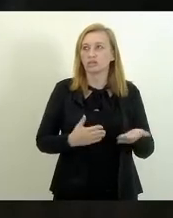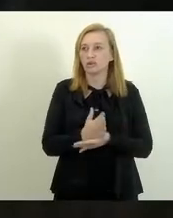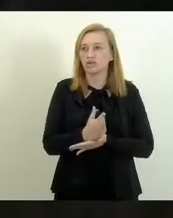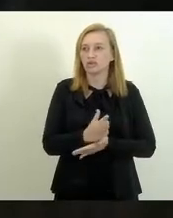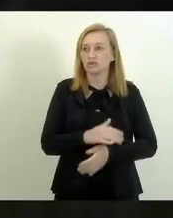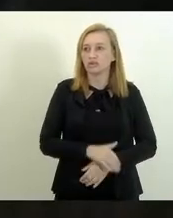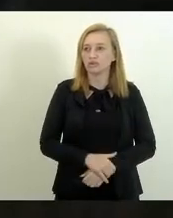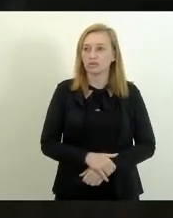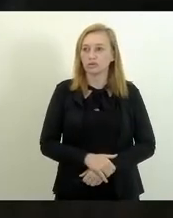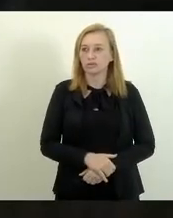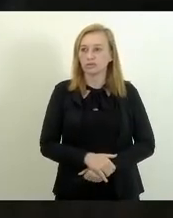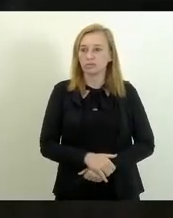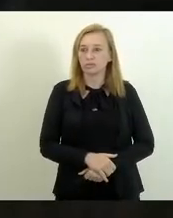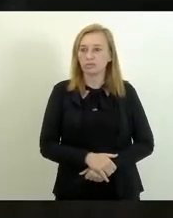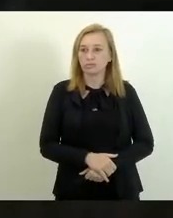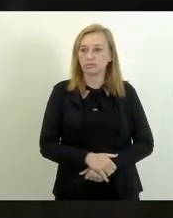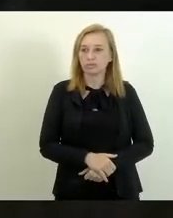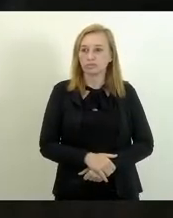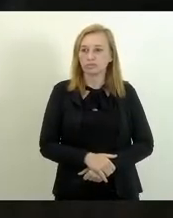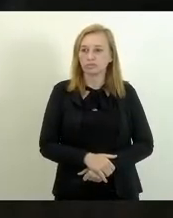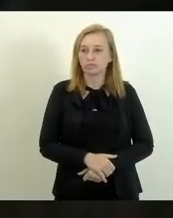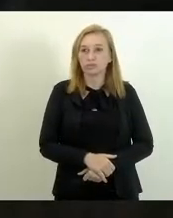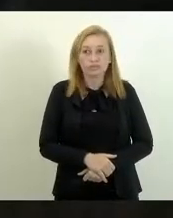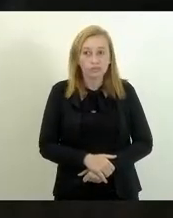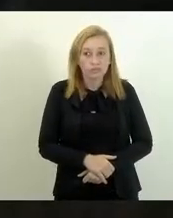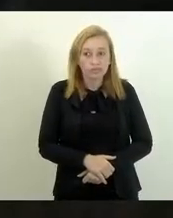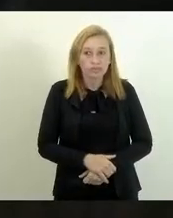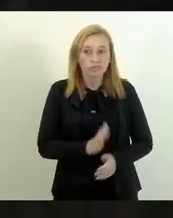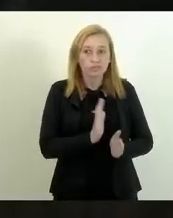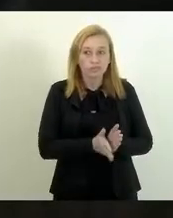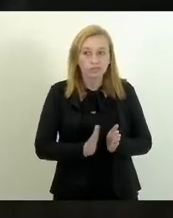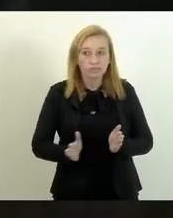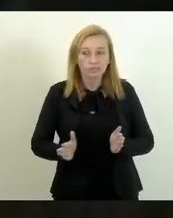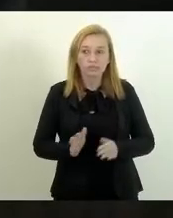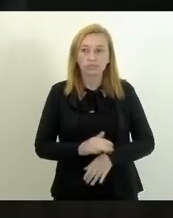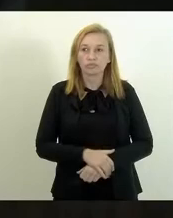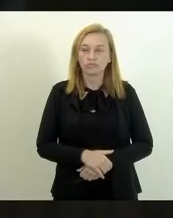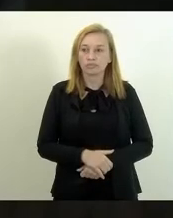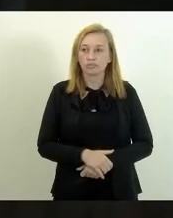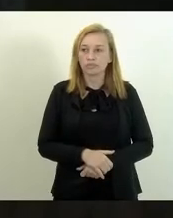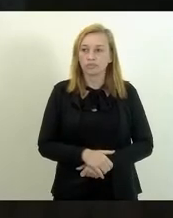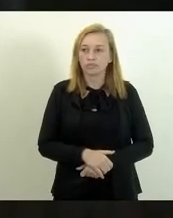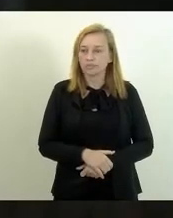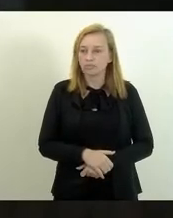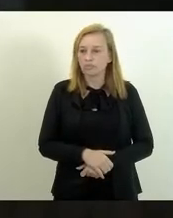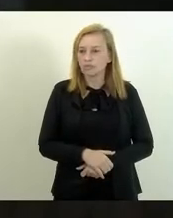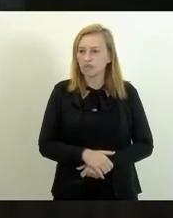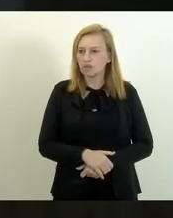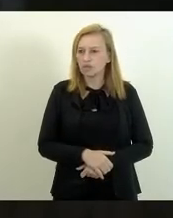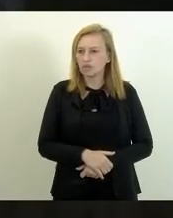aprovado, vai autógrafo. Anuncio. Não, só um pela ordem, muito rápido, senhor. Ao final. Tá bom. Ao final.